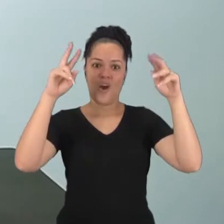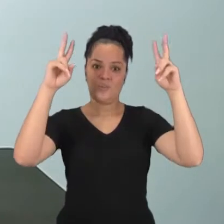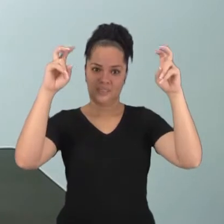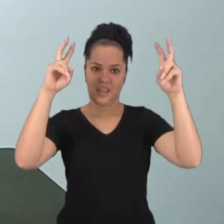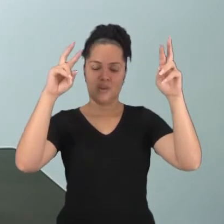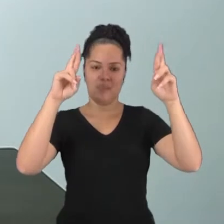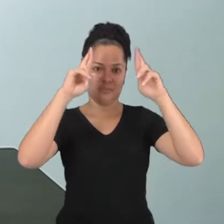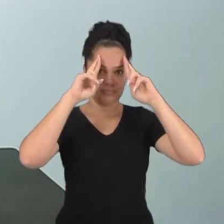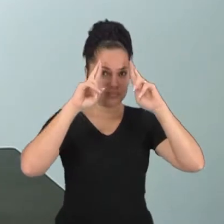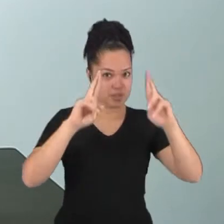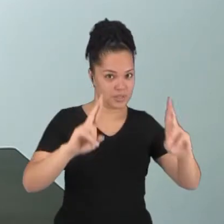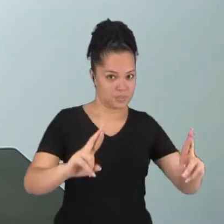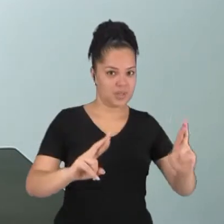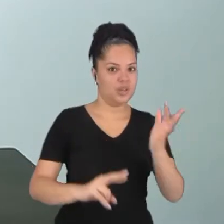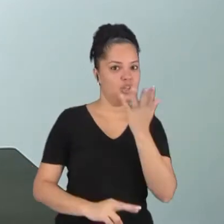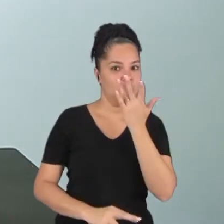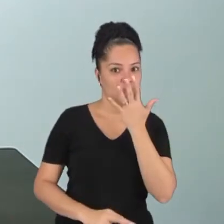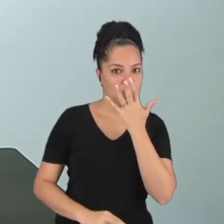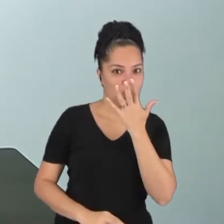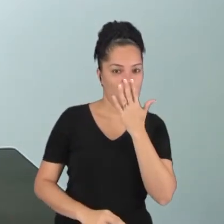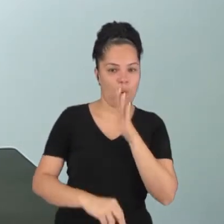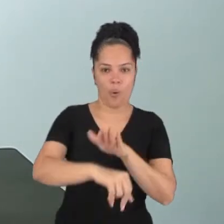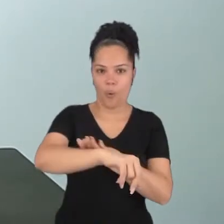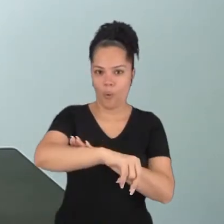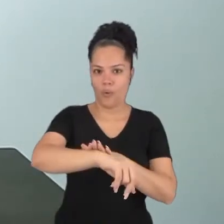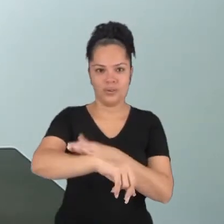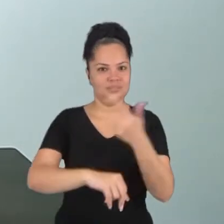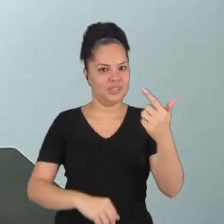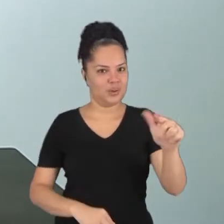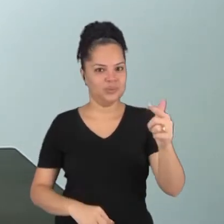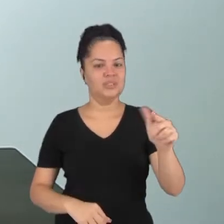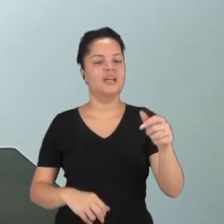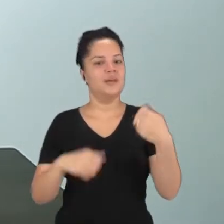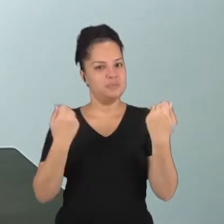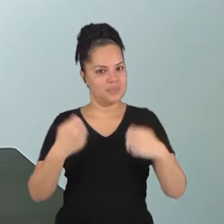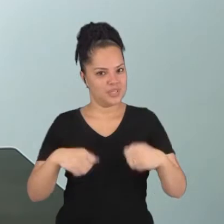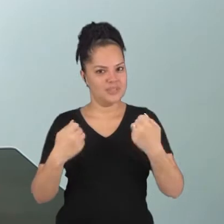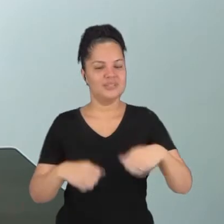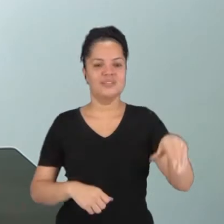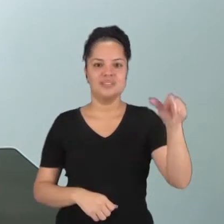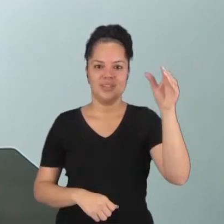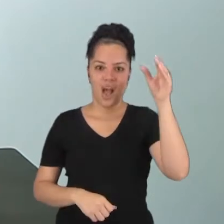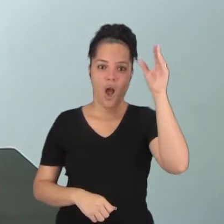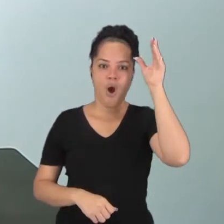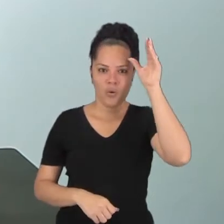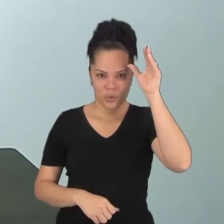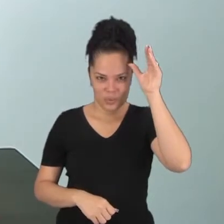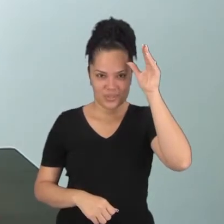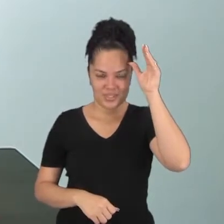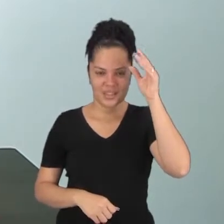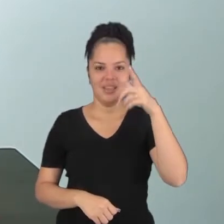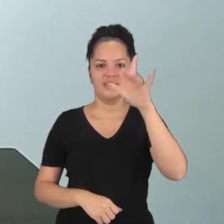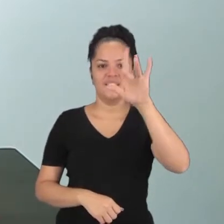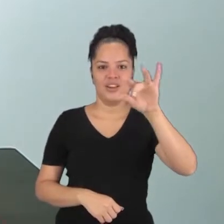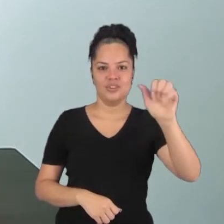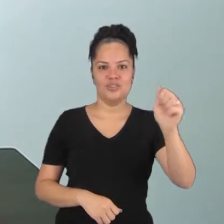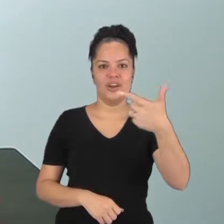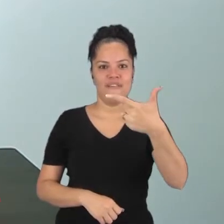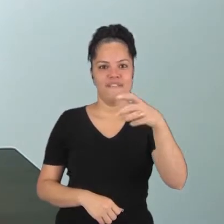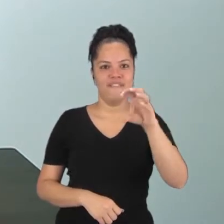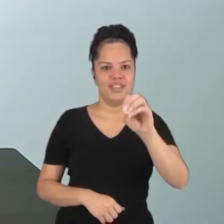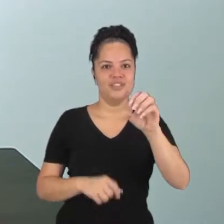não tem cor, tem consciência. Ou seja, no dia 20 de novembro,